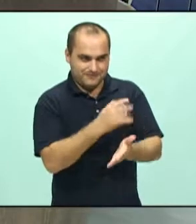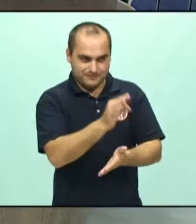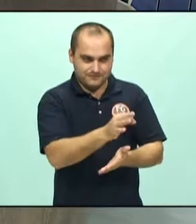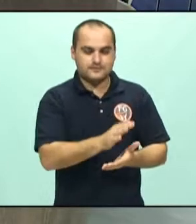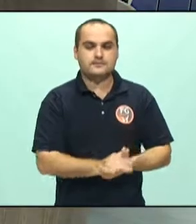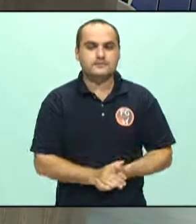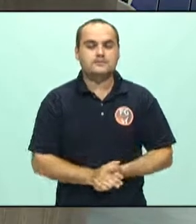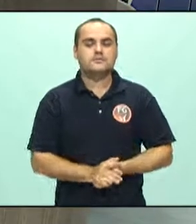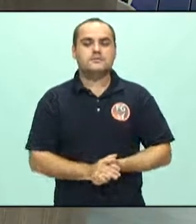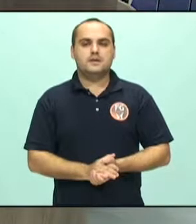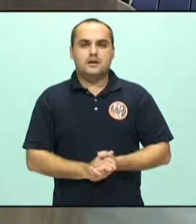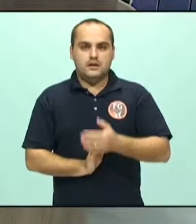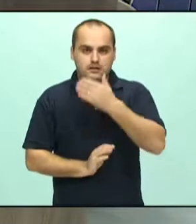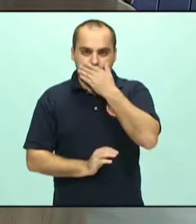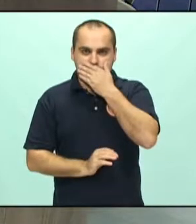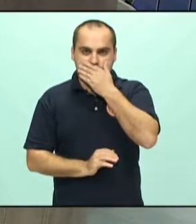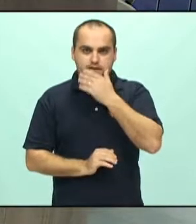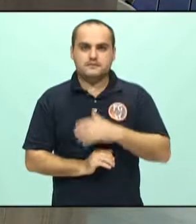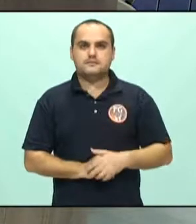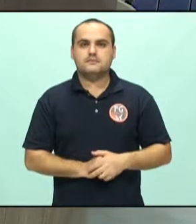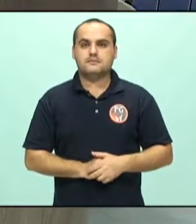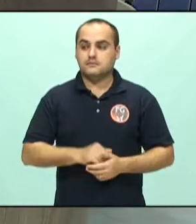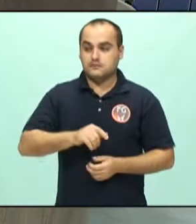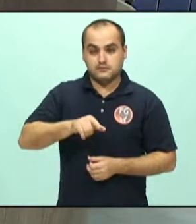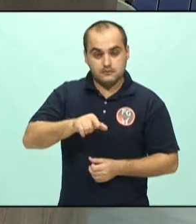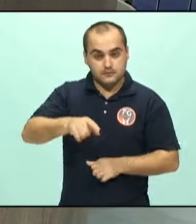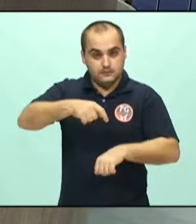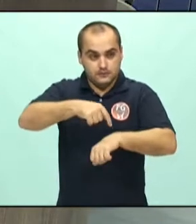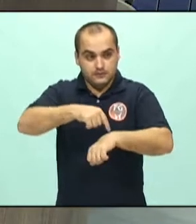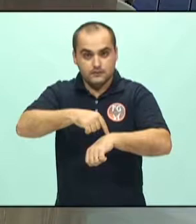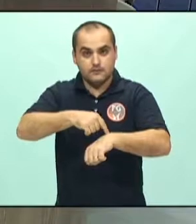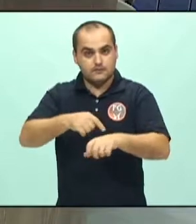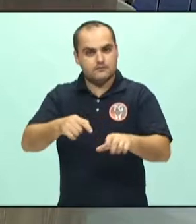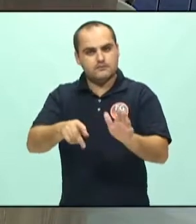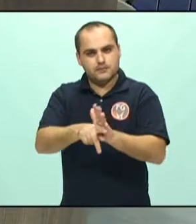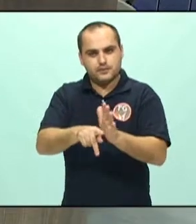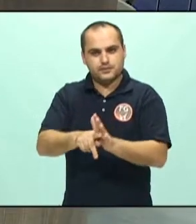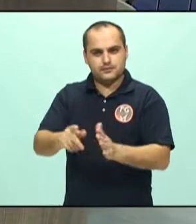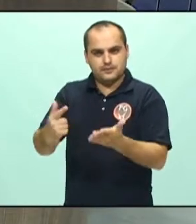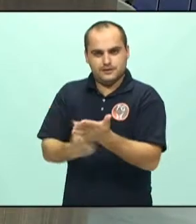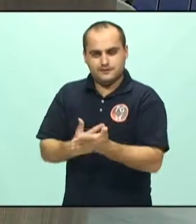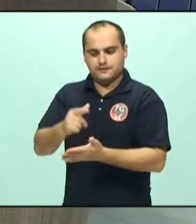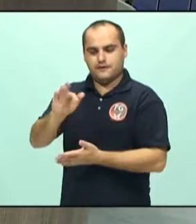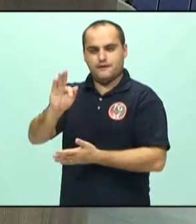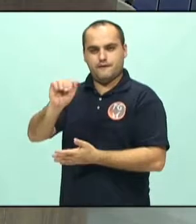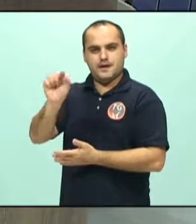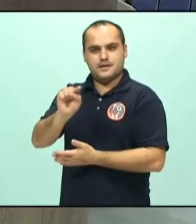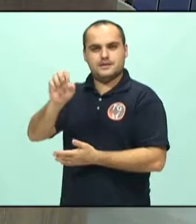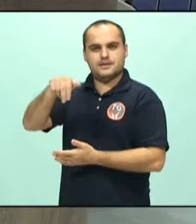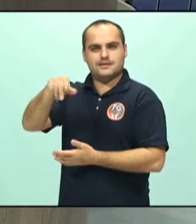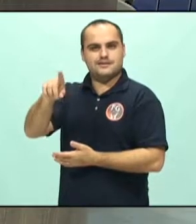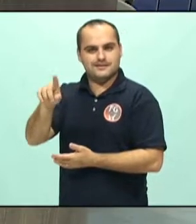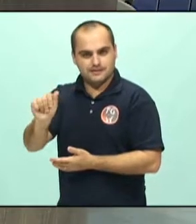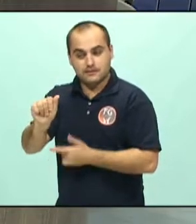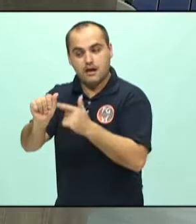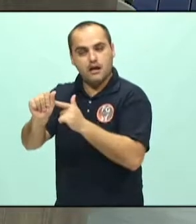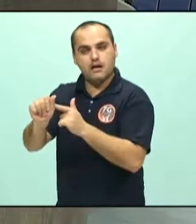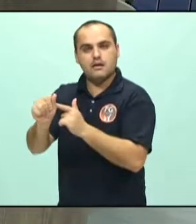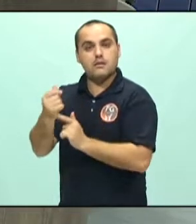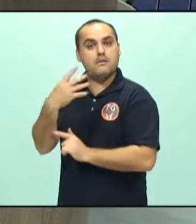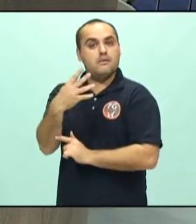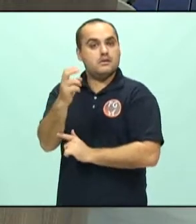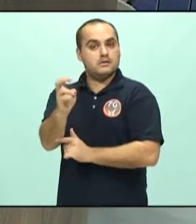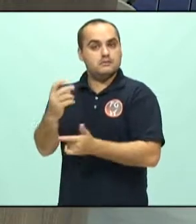nessa oportunidade, o livro intitulado Fazenda Paraíso, ele levou 45 exemplares para a